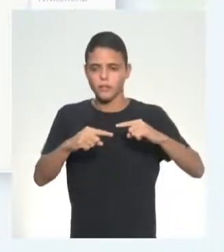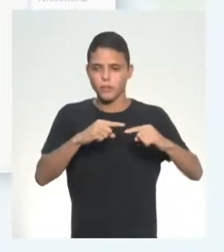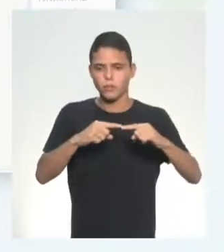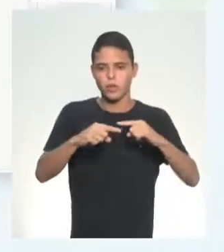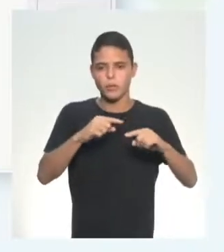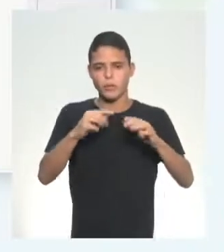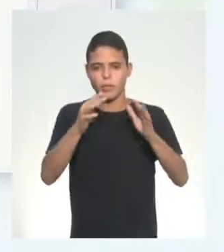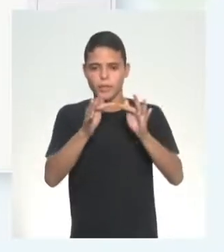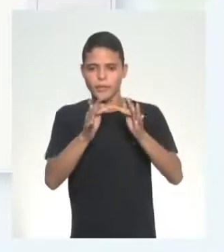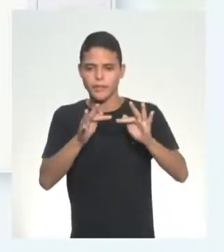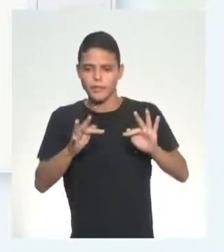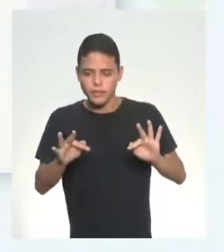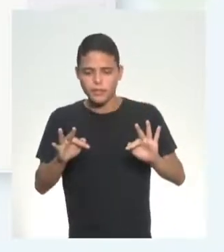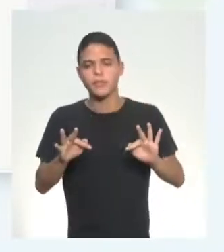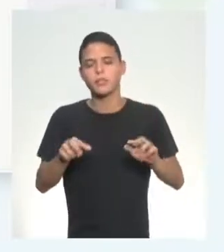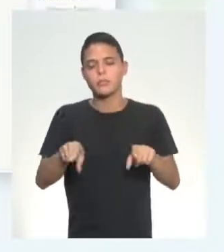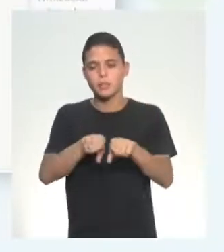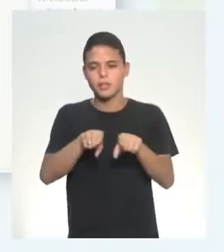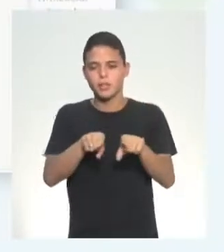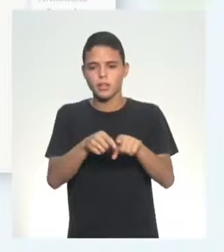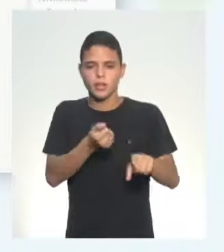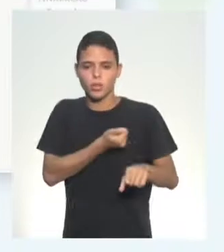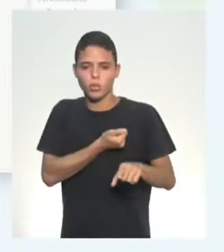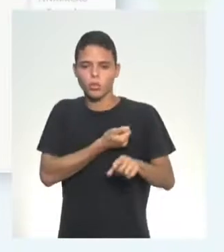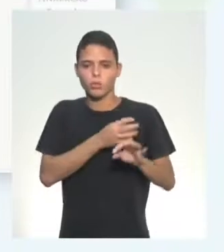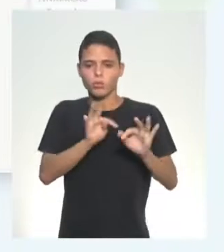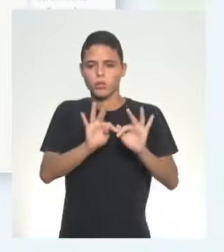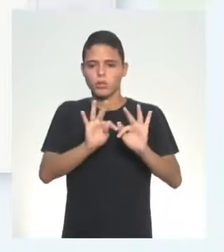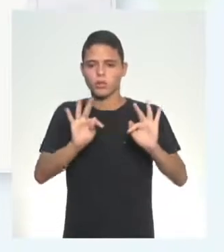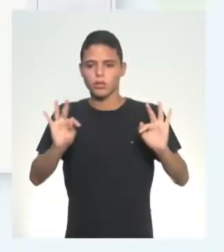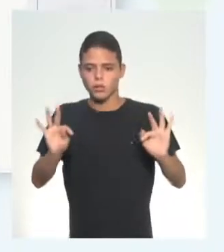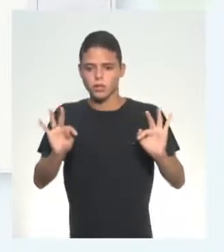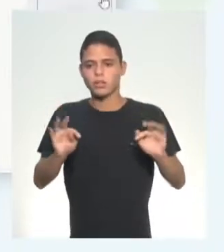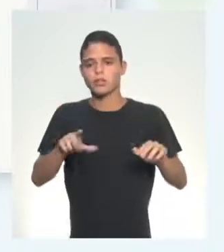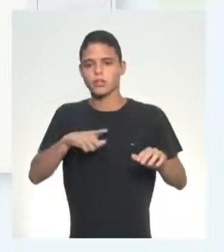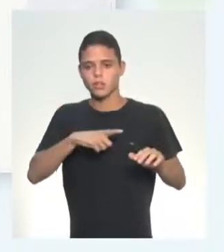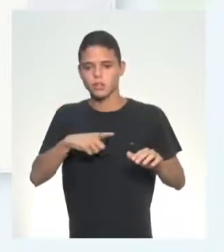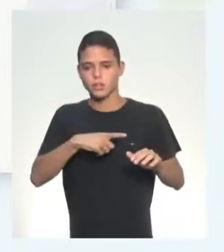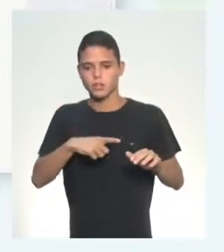e números, você tem caracteres,